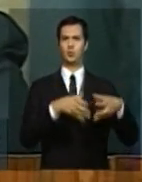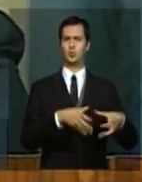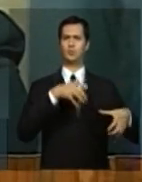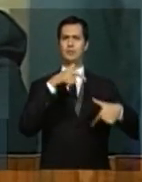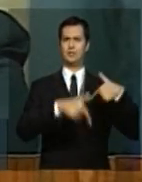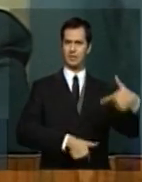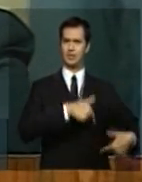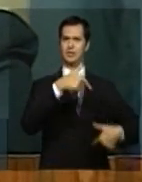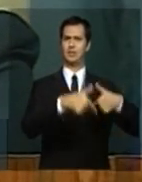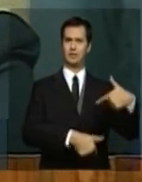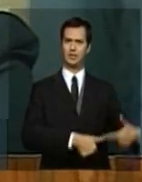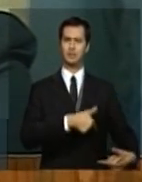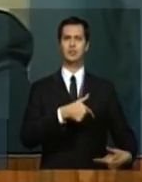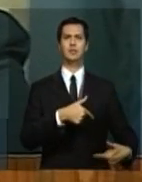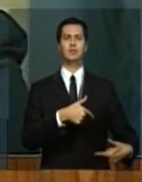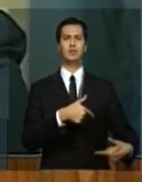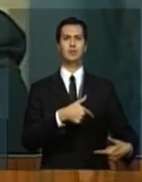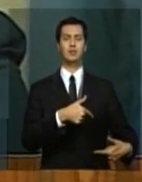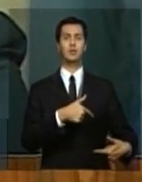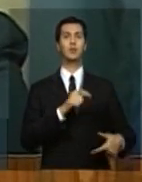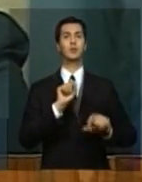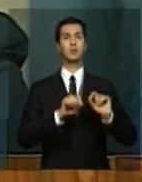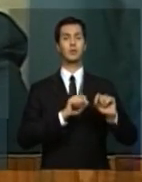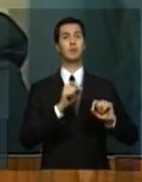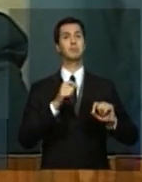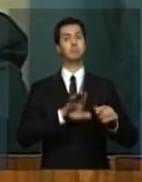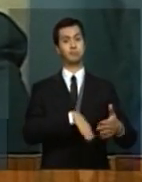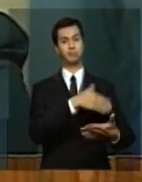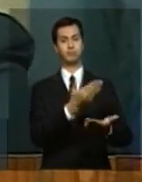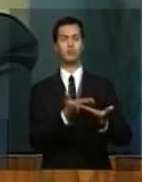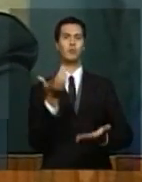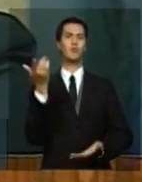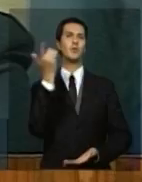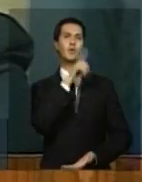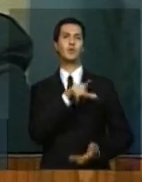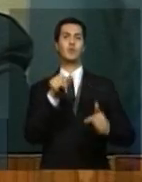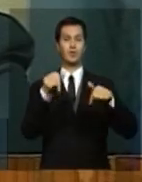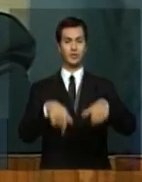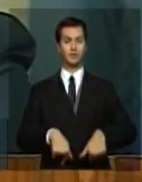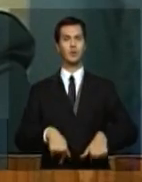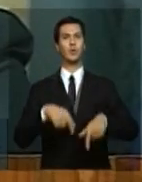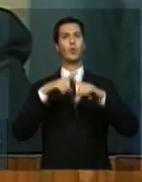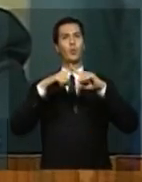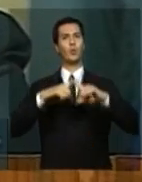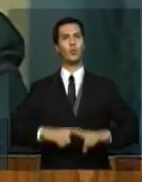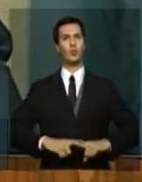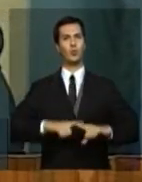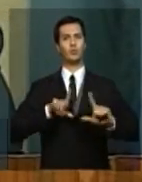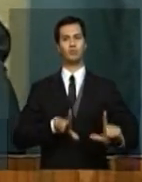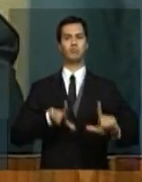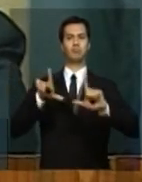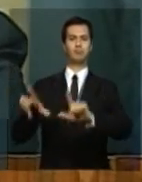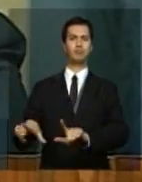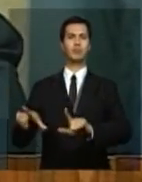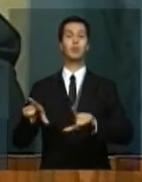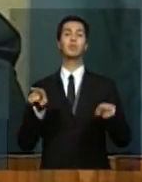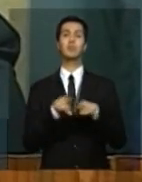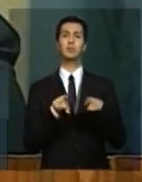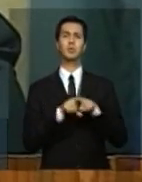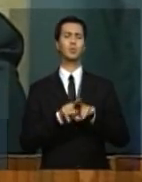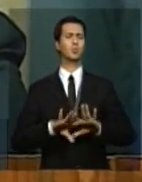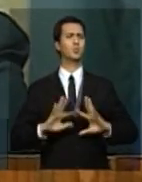ativação eh deste concurso mas toda a infraestrutura da